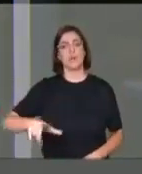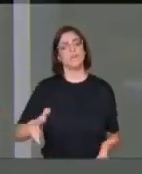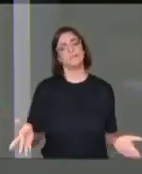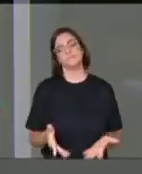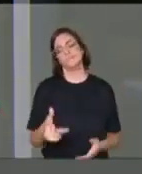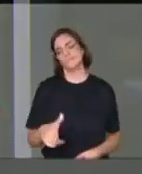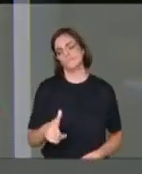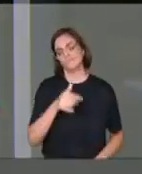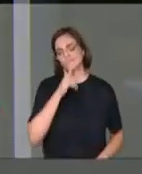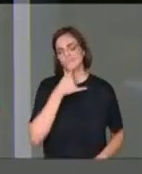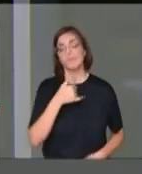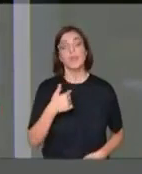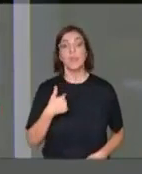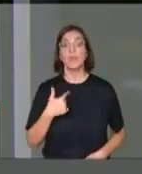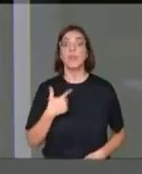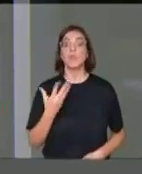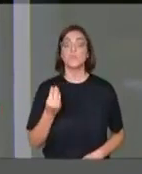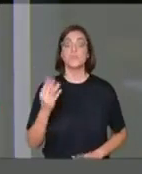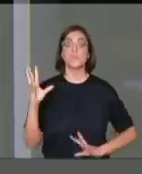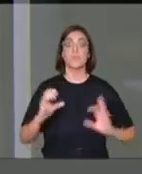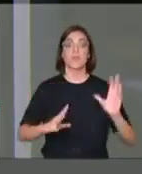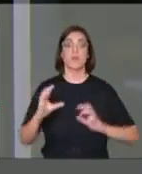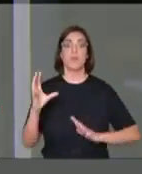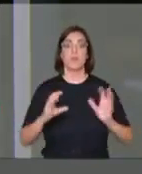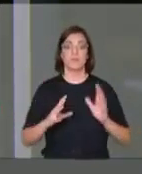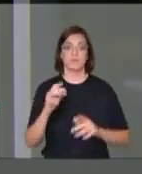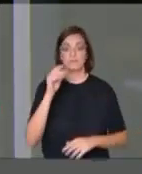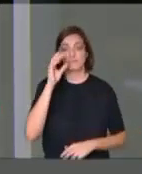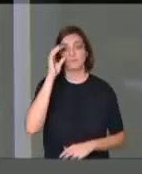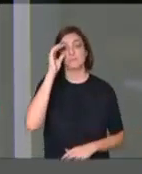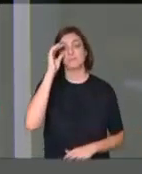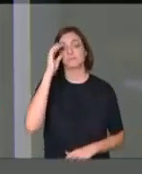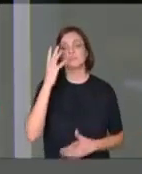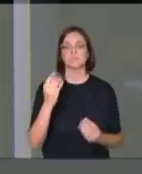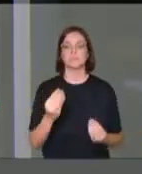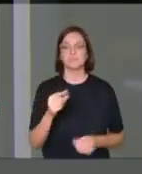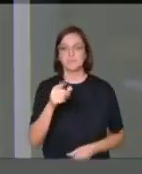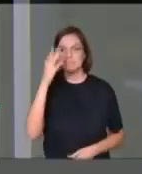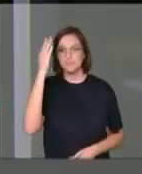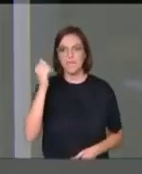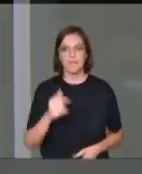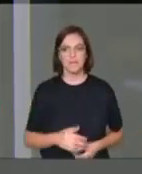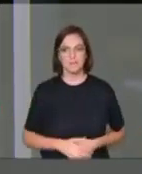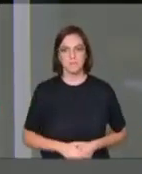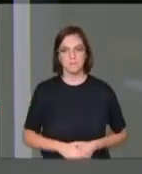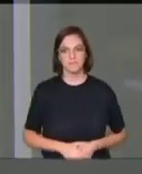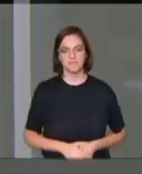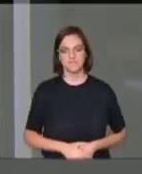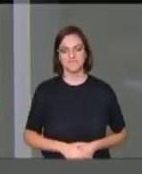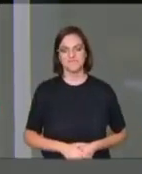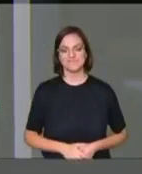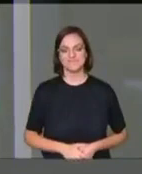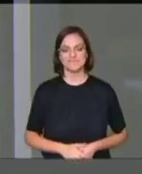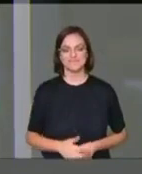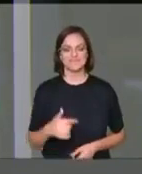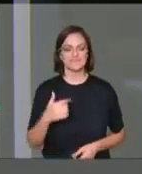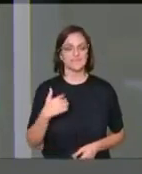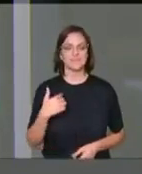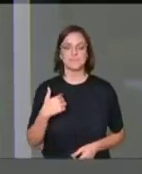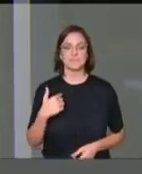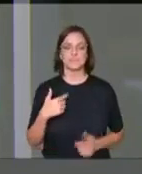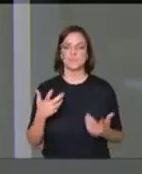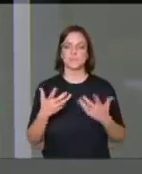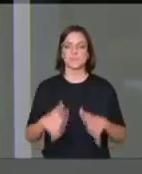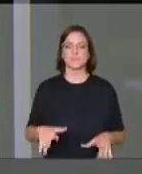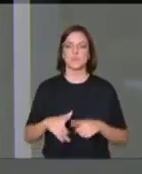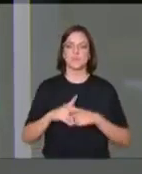mais. E briguei muito, e o senhor sabe disso, briguei muito contra a reforma do Maracanã,